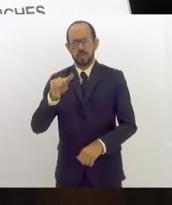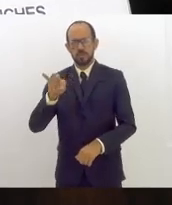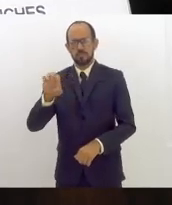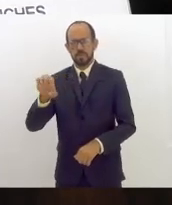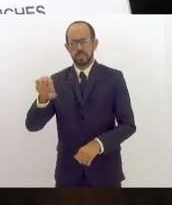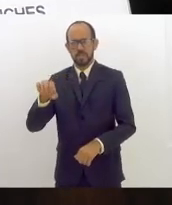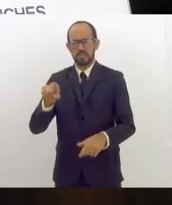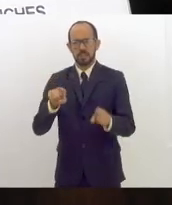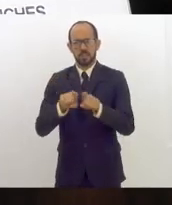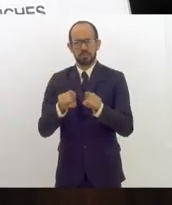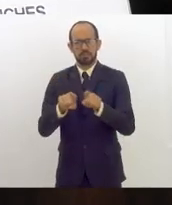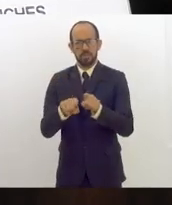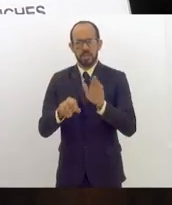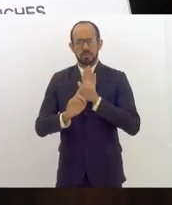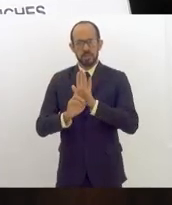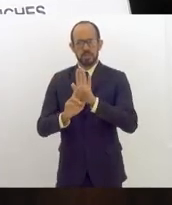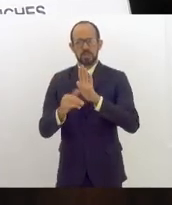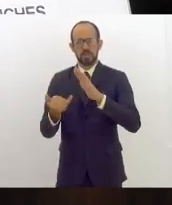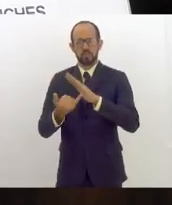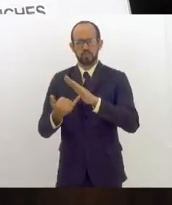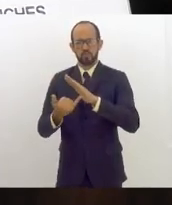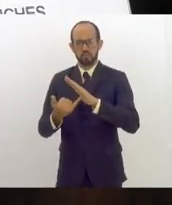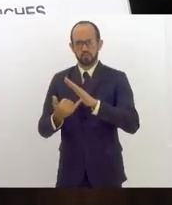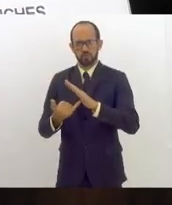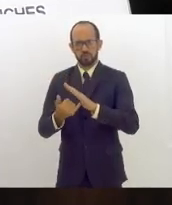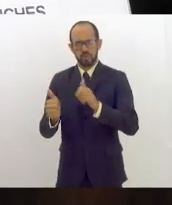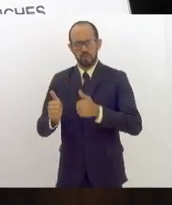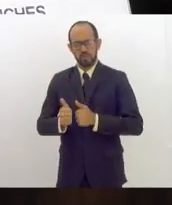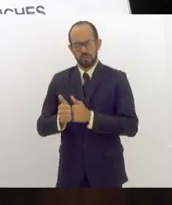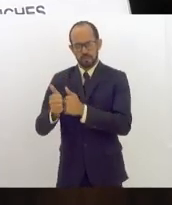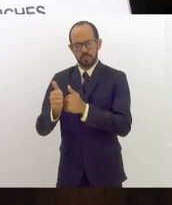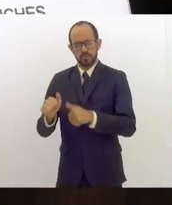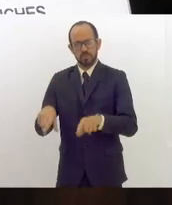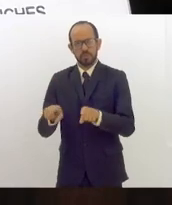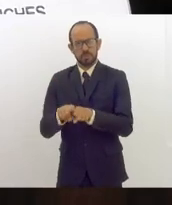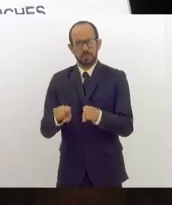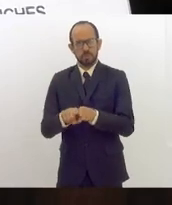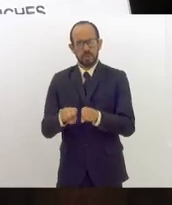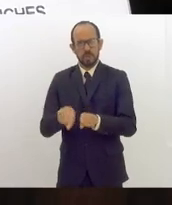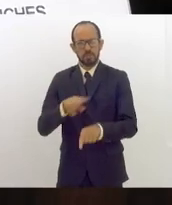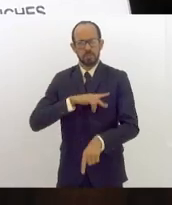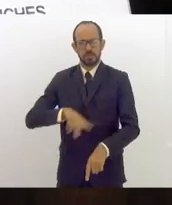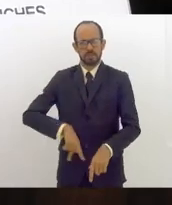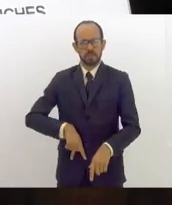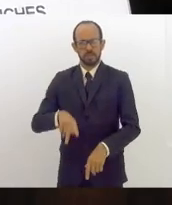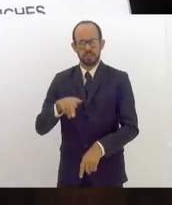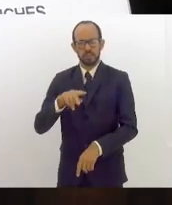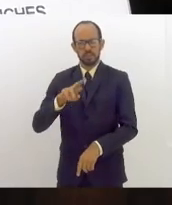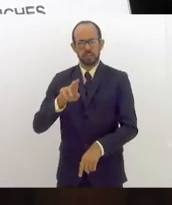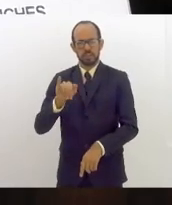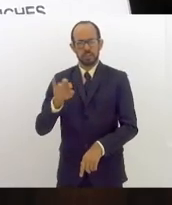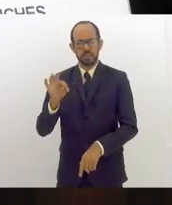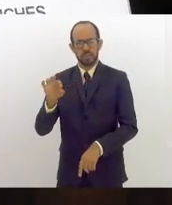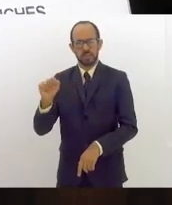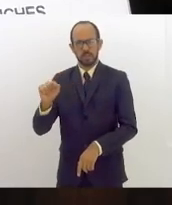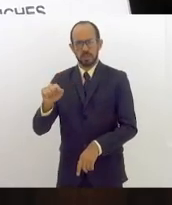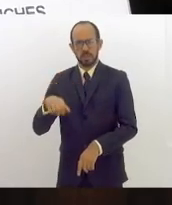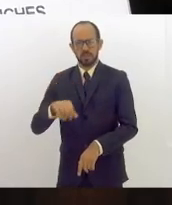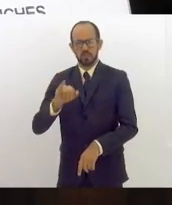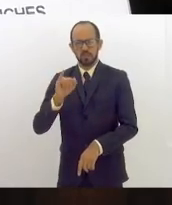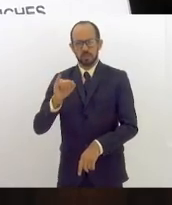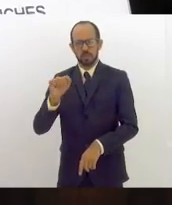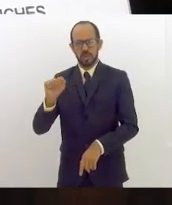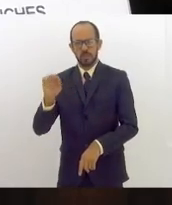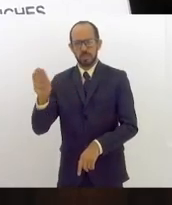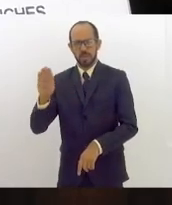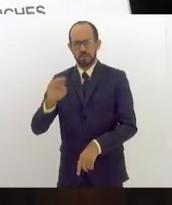representando o Instituto enfim acompanhava a presidente dita Cortez que a época a exercer a presidência da EAB Instituto tem acento no Conselho